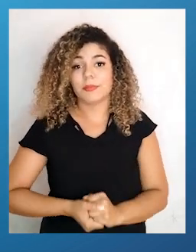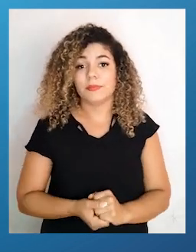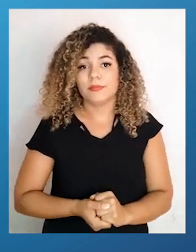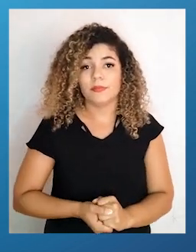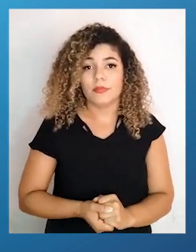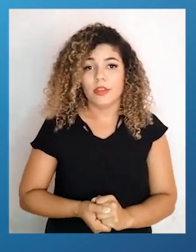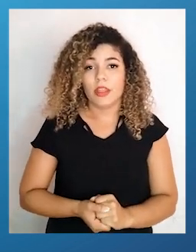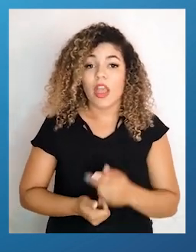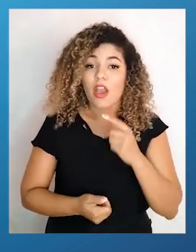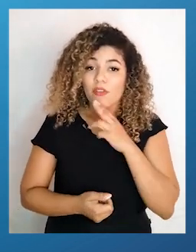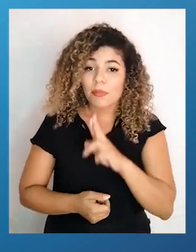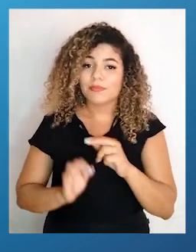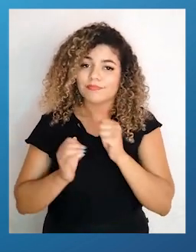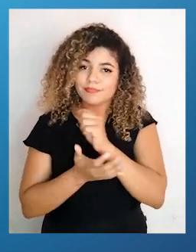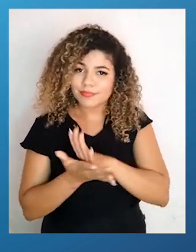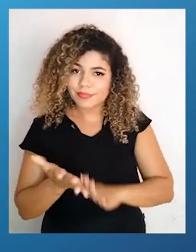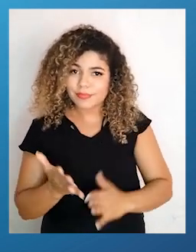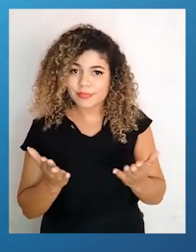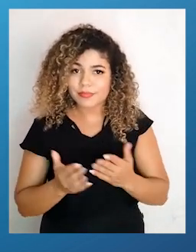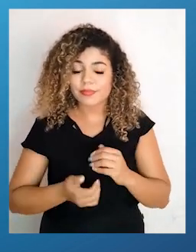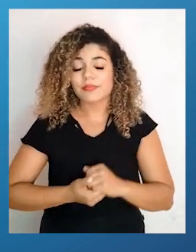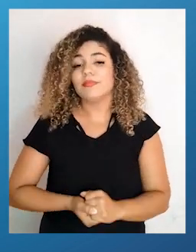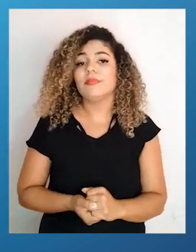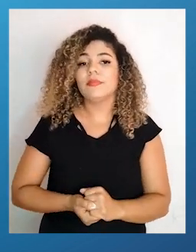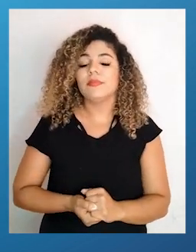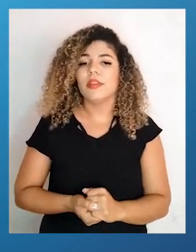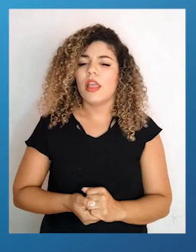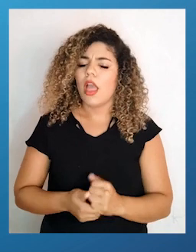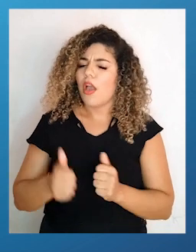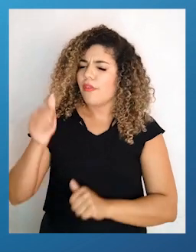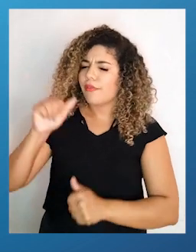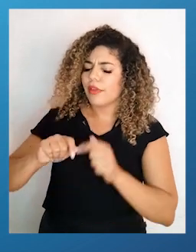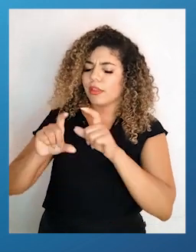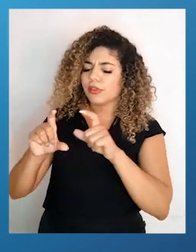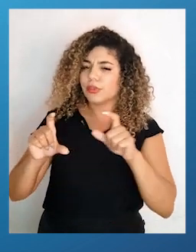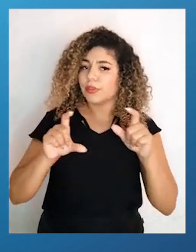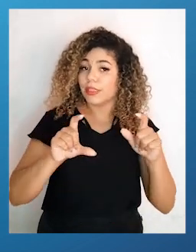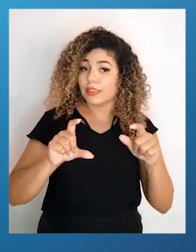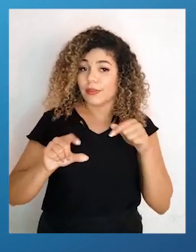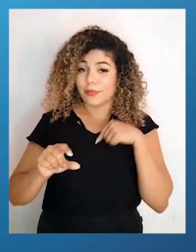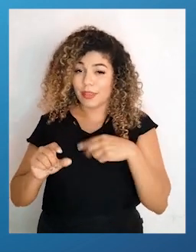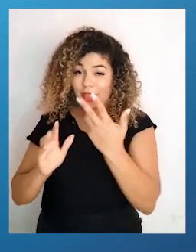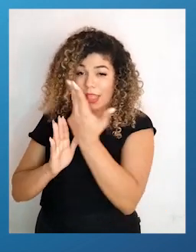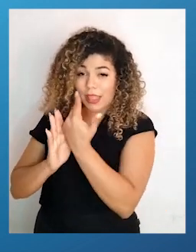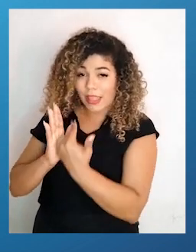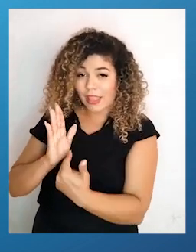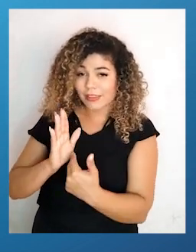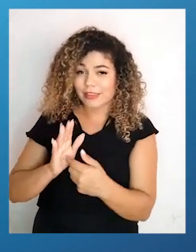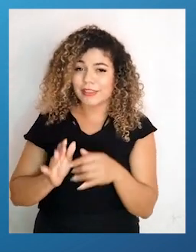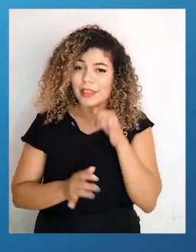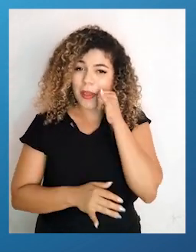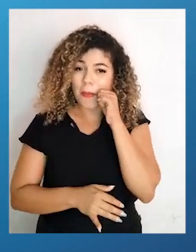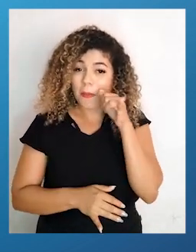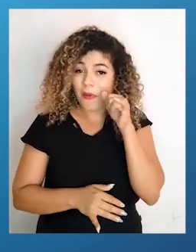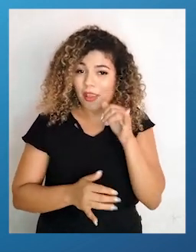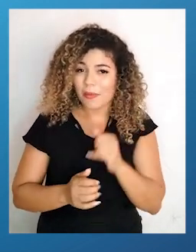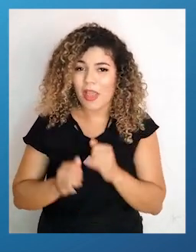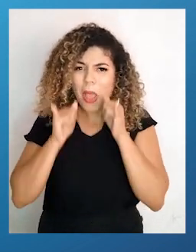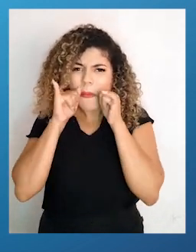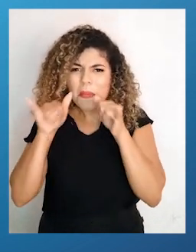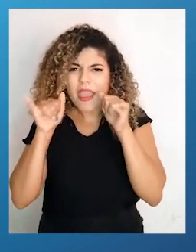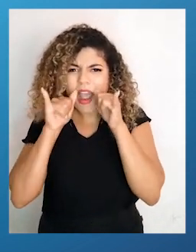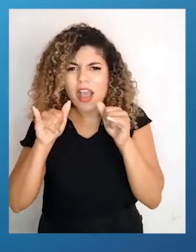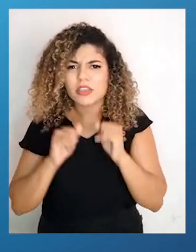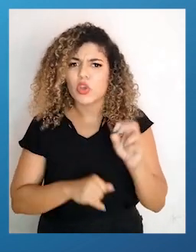Vamos realizar alguns exercícios? Analise a tirinha ao lado. Aqui nós temos o desenho Pokémon, né? Pikachu,